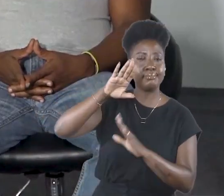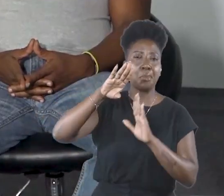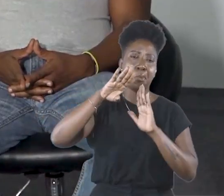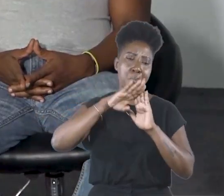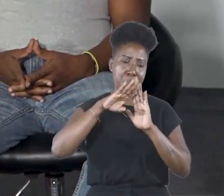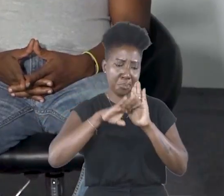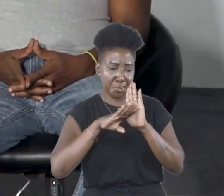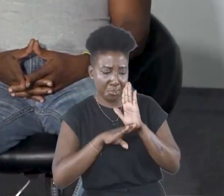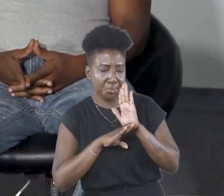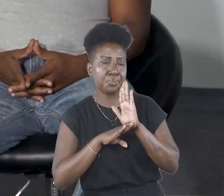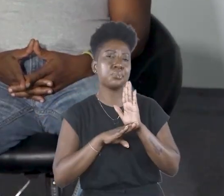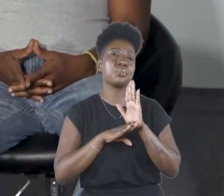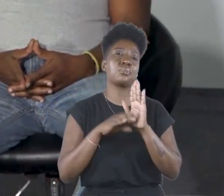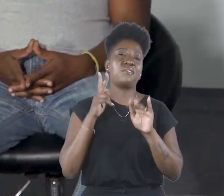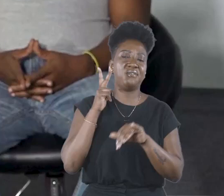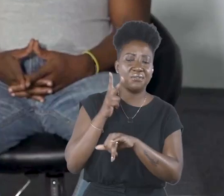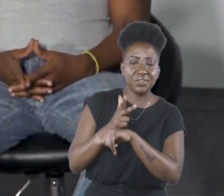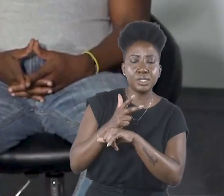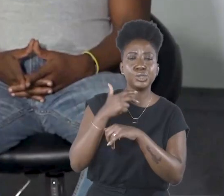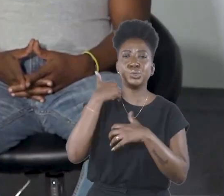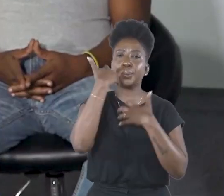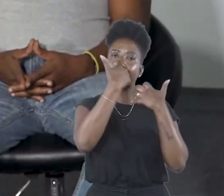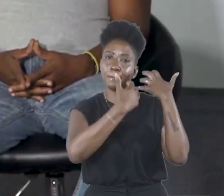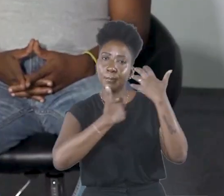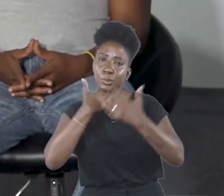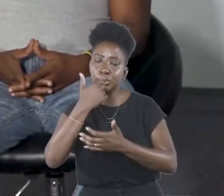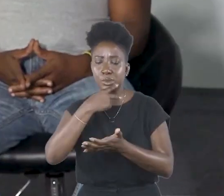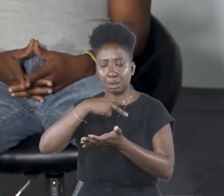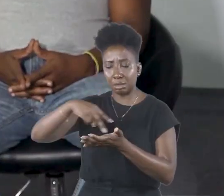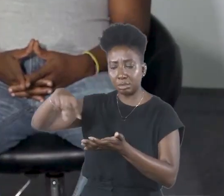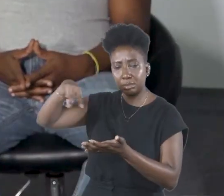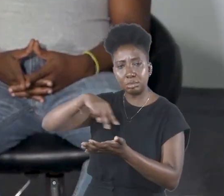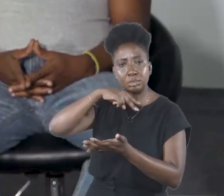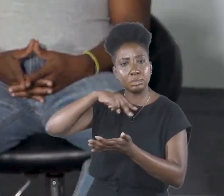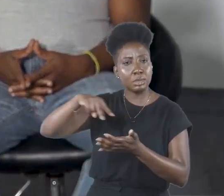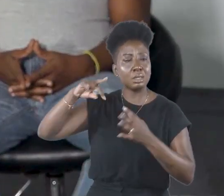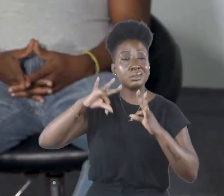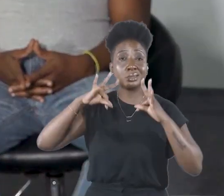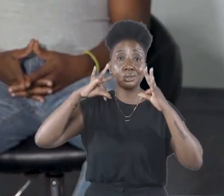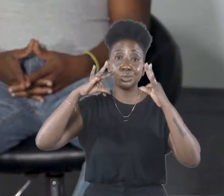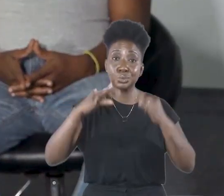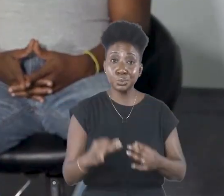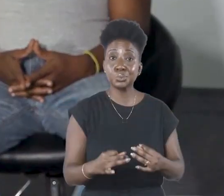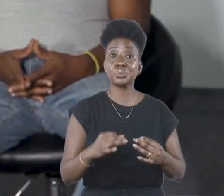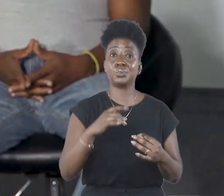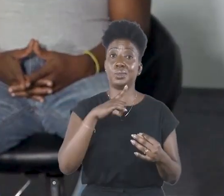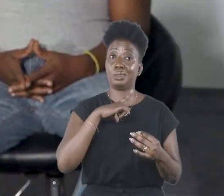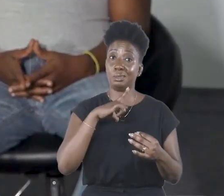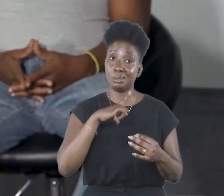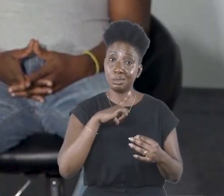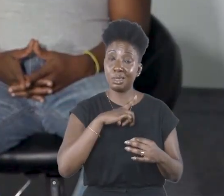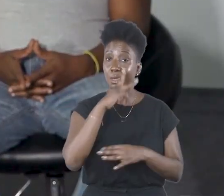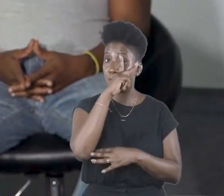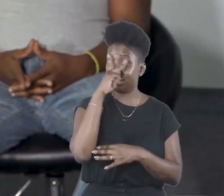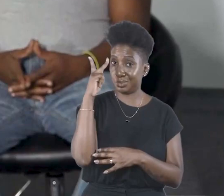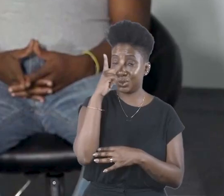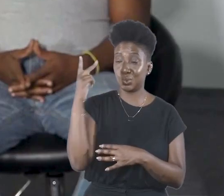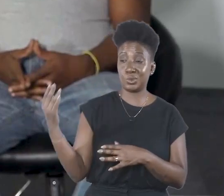presenteou com um prefácio que vocês podem acessar agora no